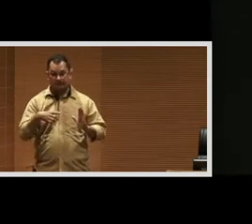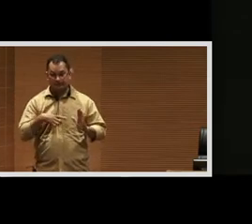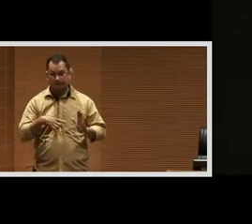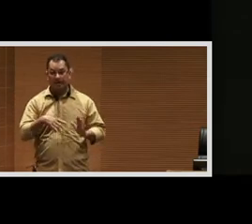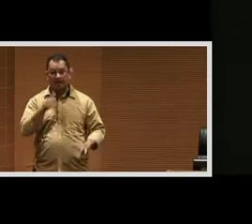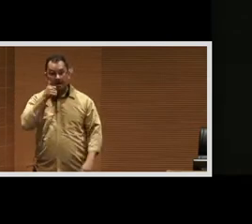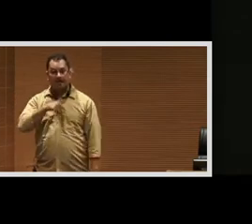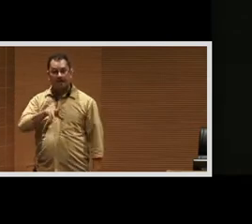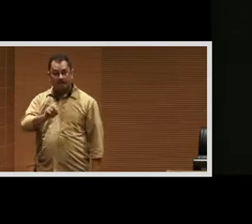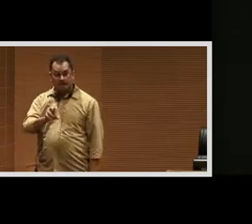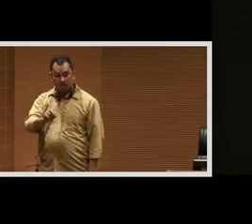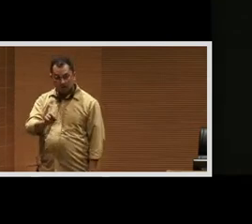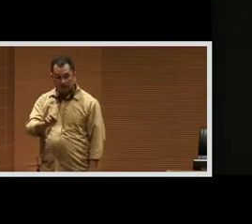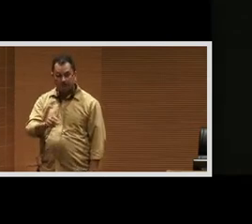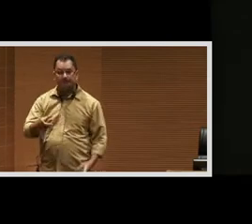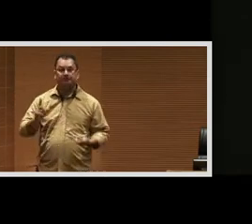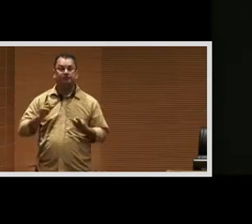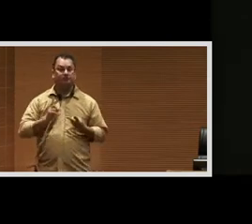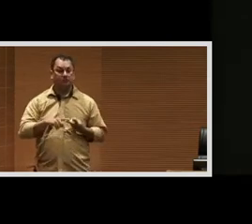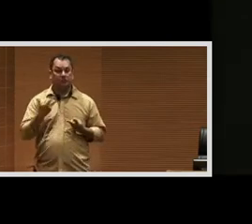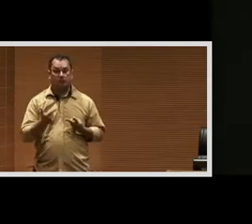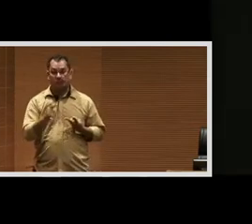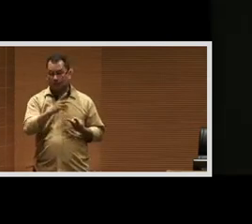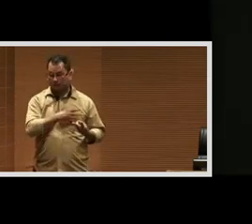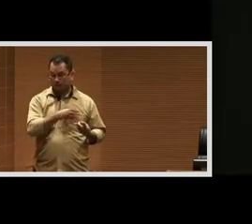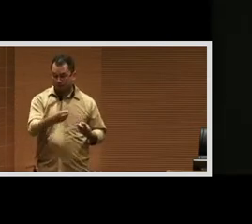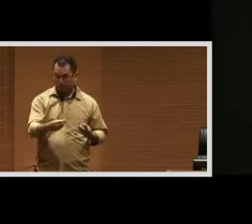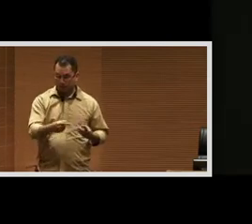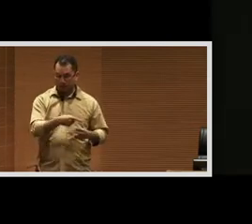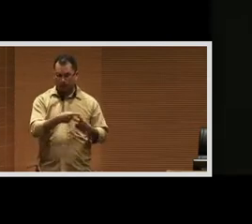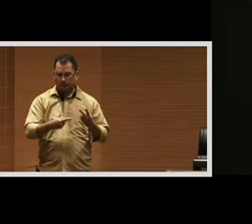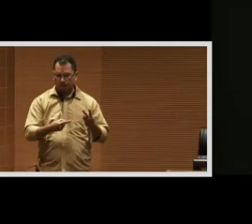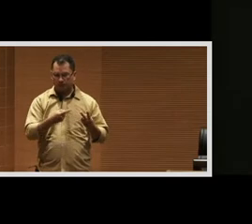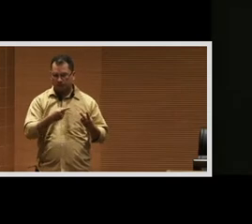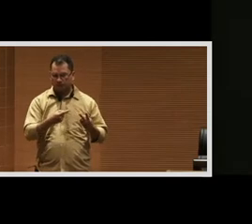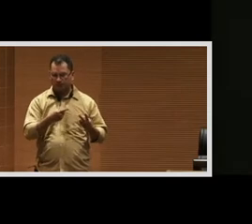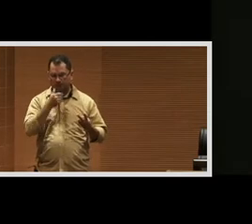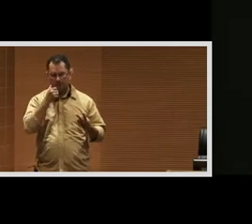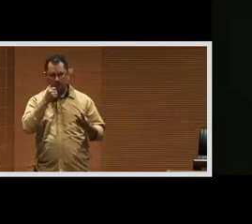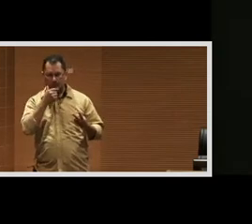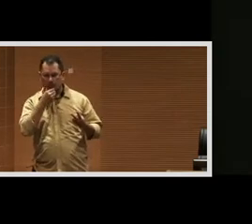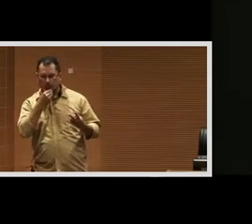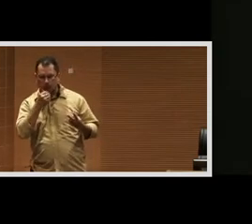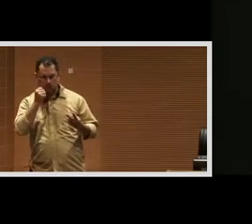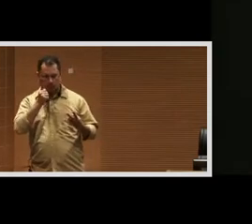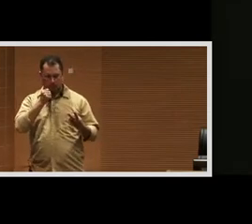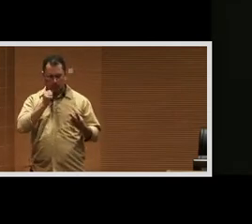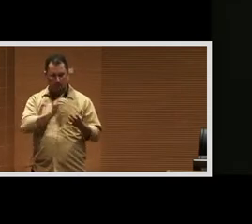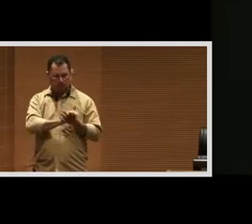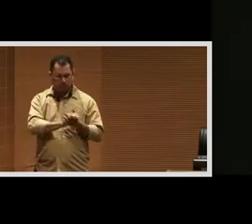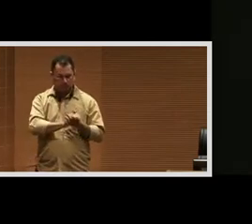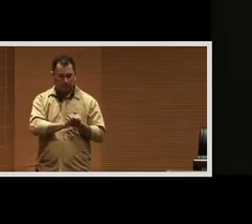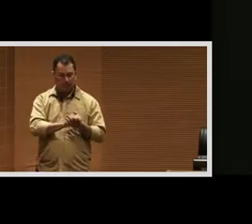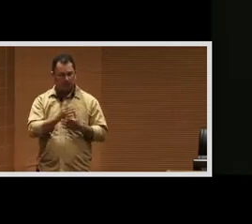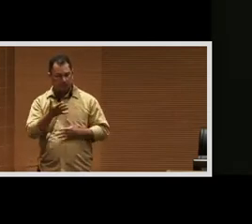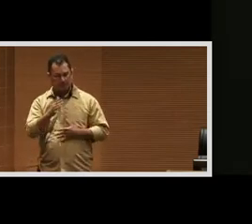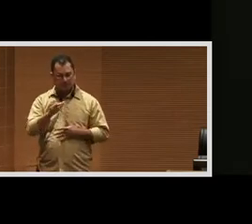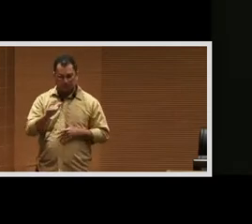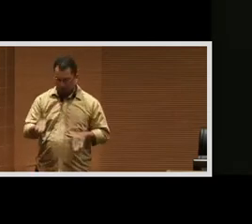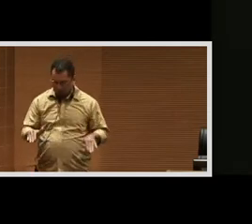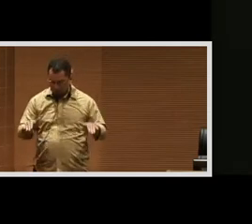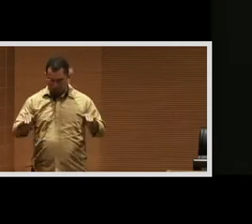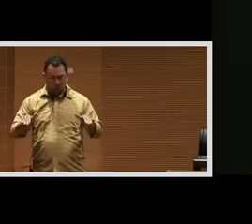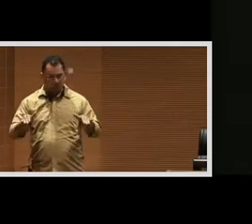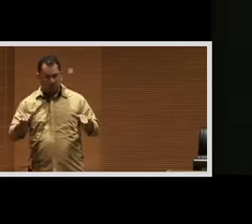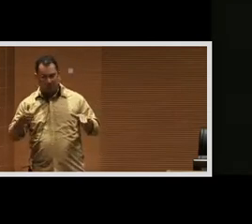avó e o outro filho. Os dois meninos eram mais ou menos a mesma idade.